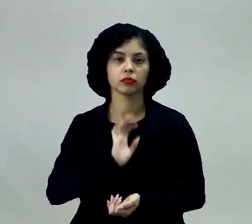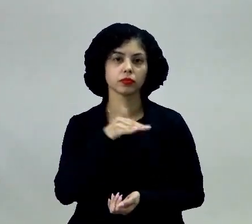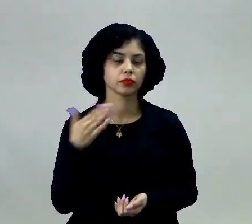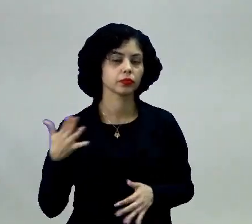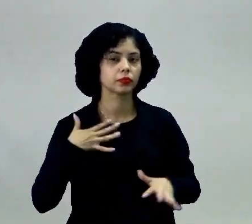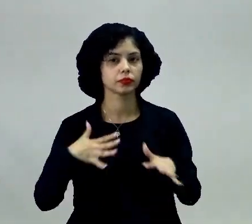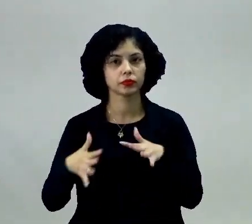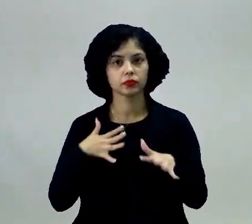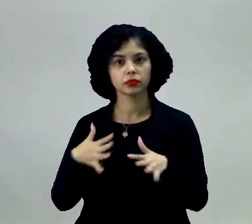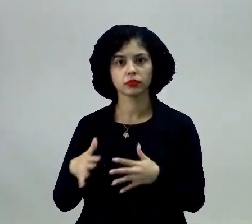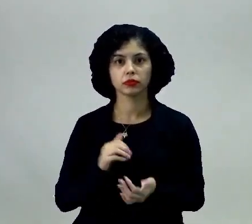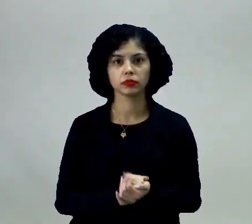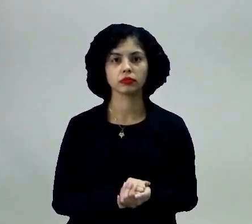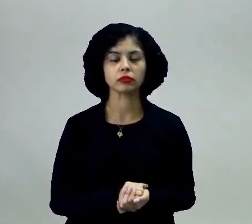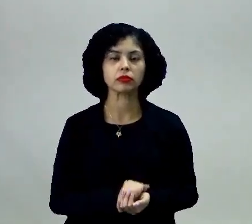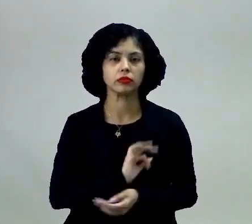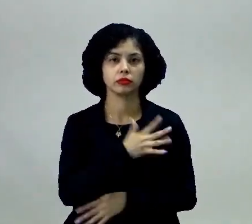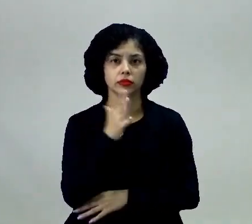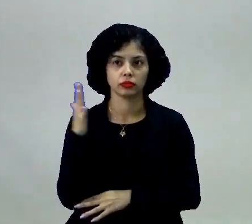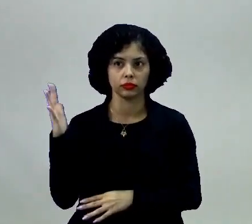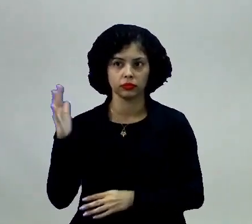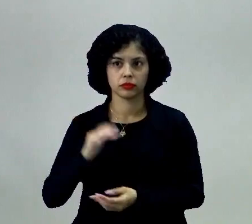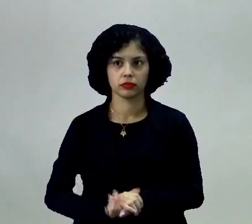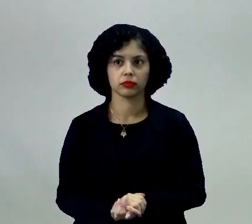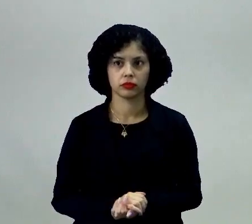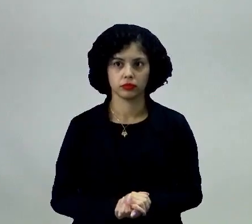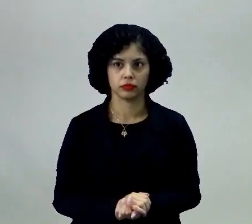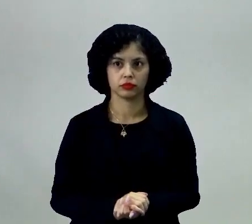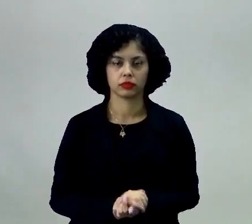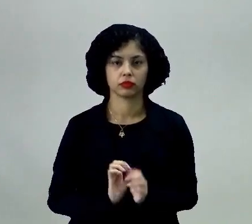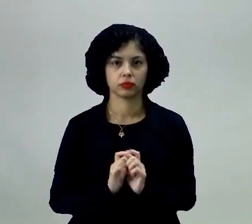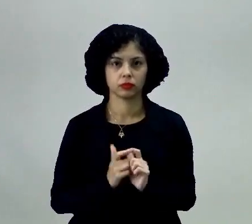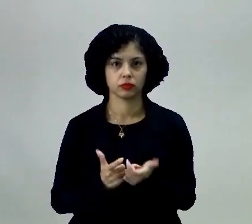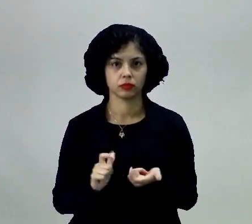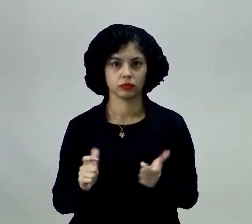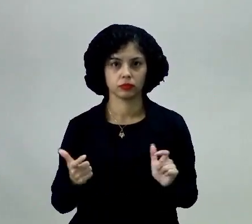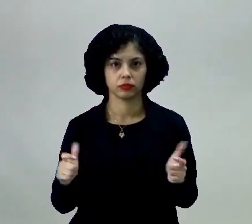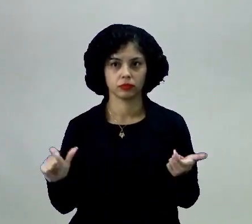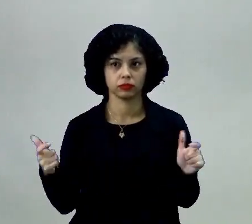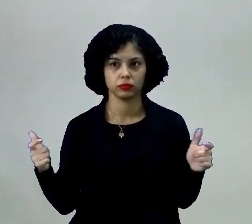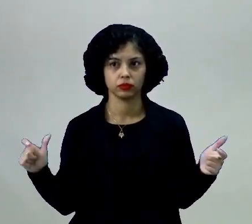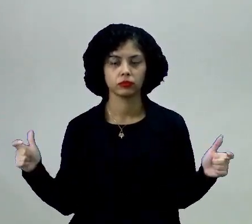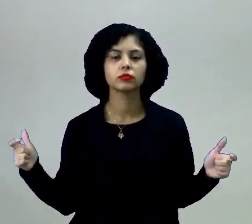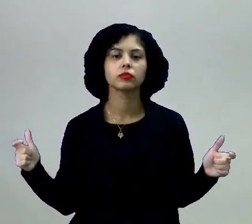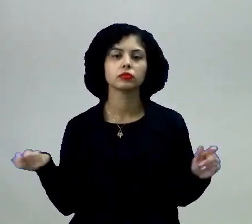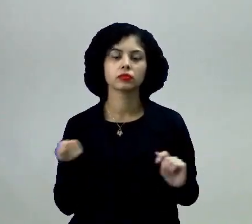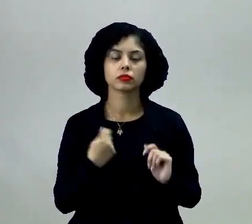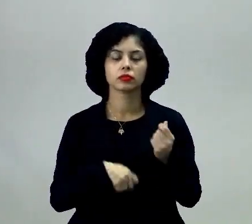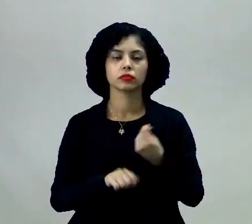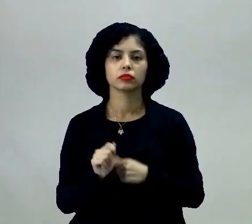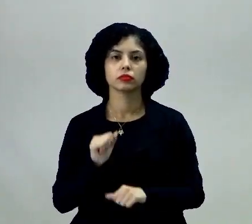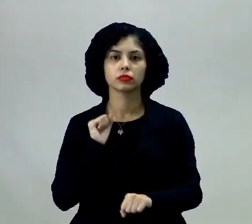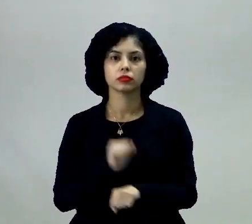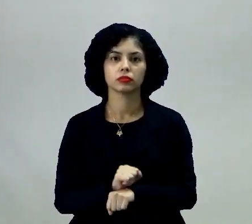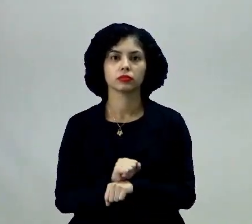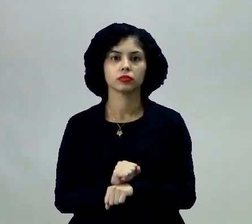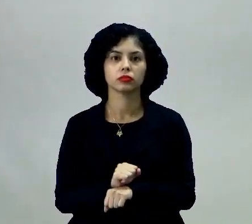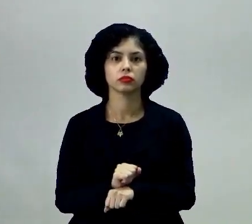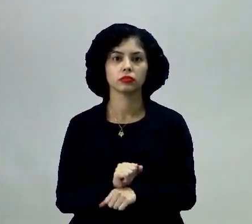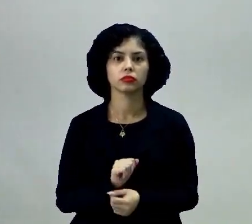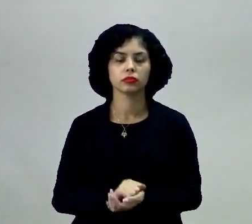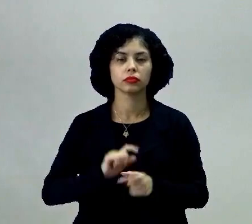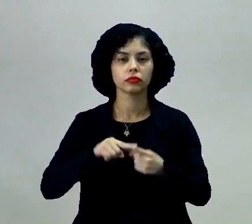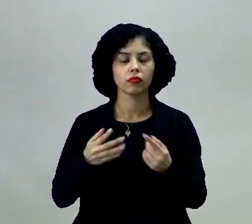fala dos movimentos ambientais, não é que o crescimento econômico ele está vetado,